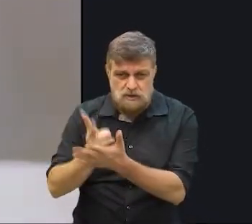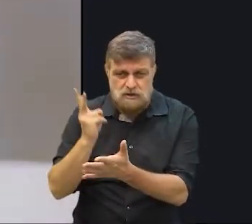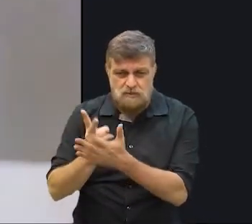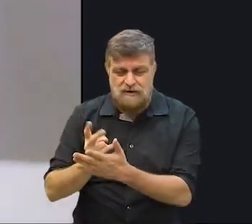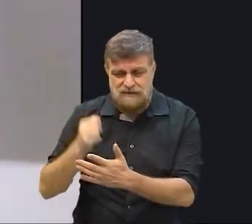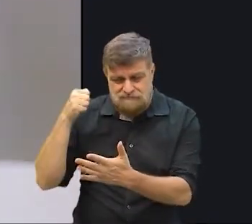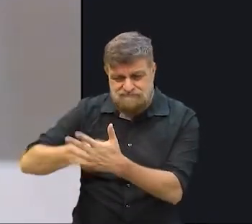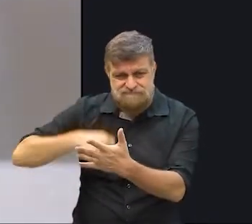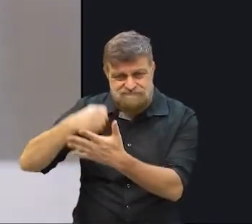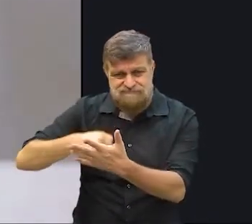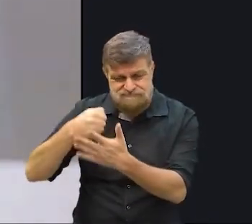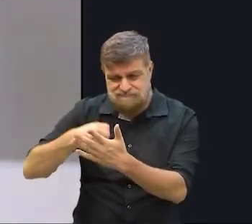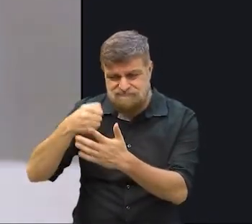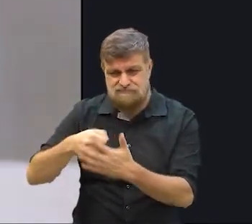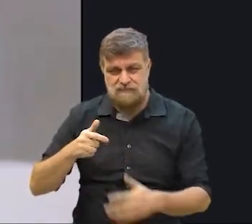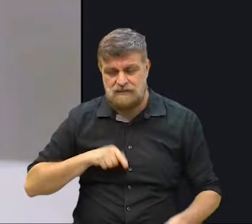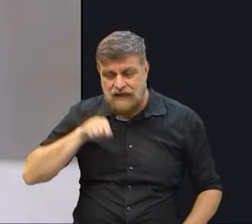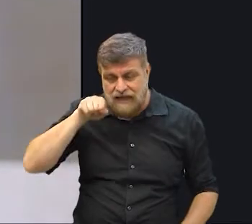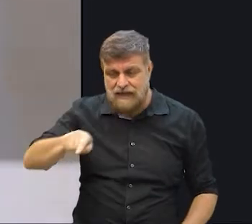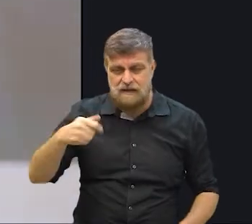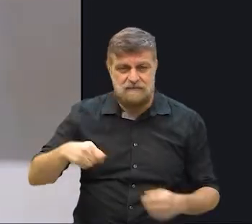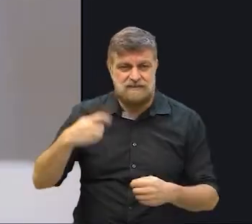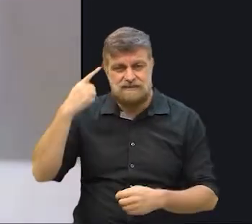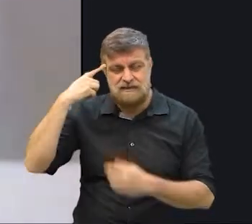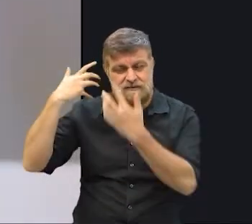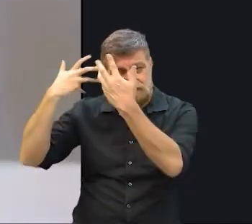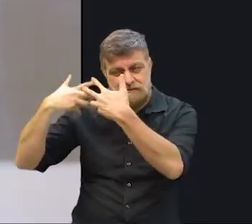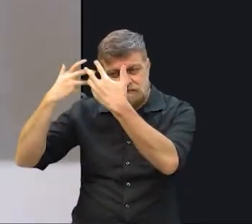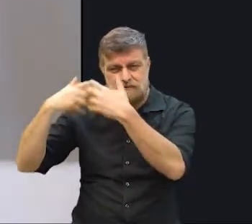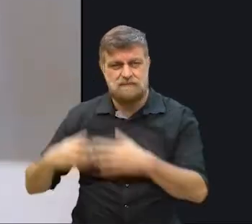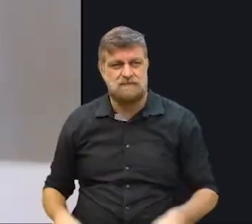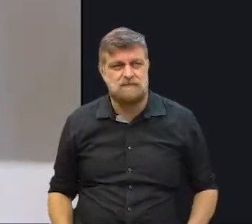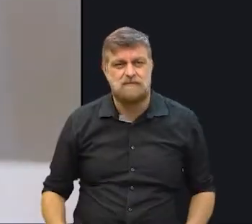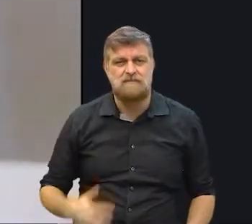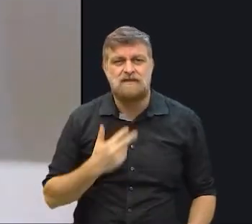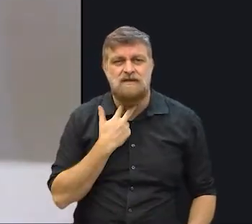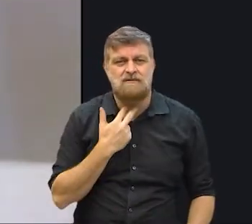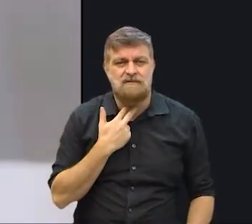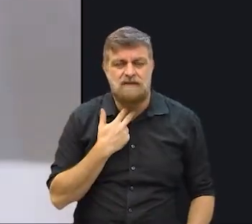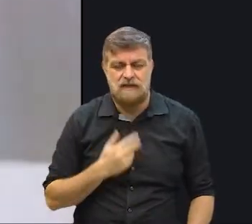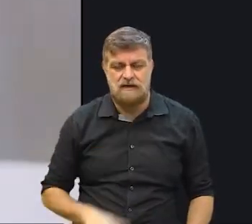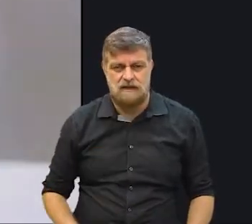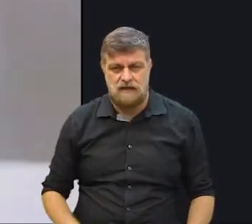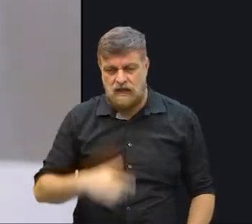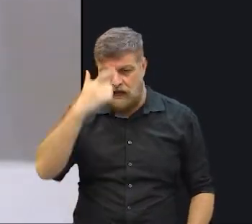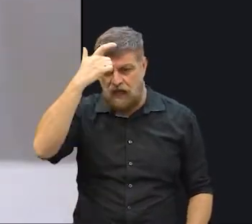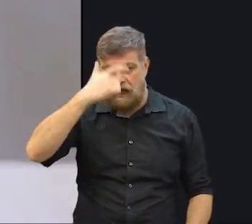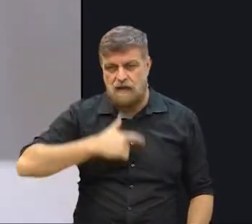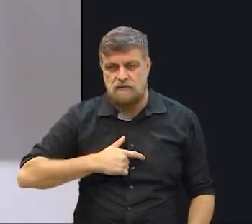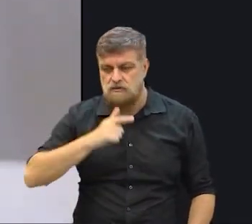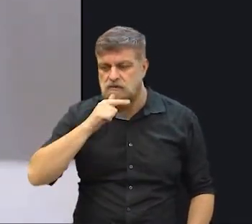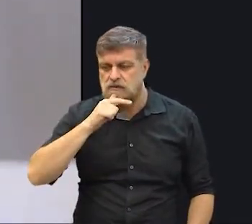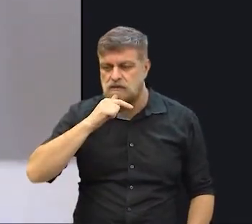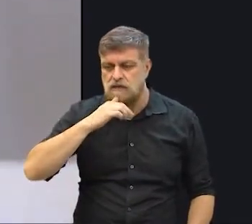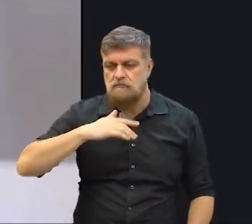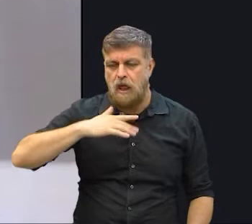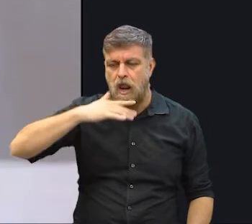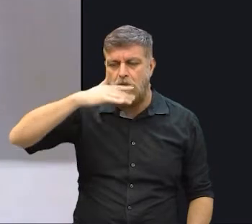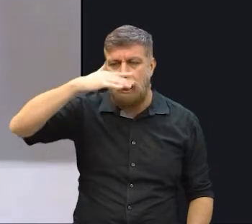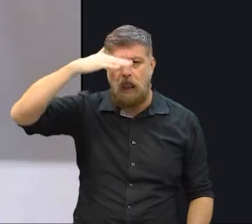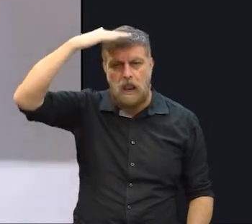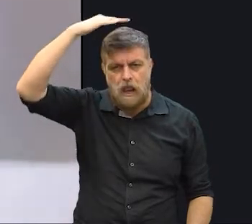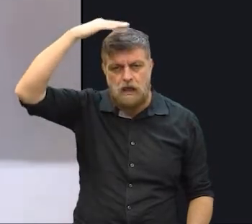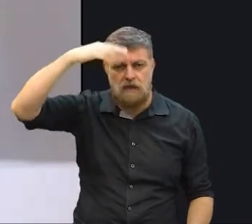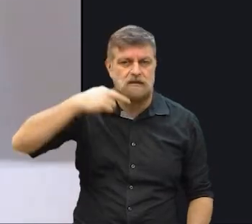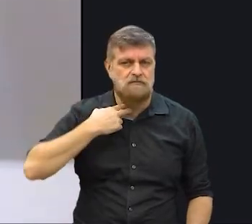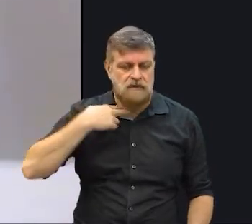não vai. Só se conserta por um processo reflexivo. Como se diz, ninguém consegue se salvar de um